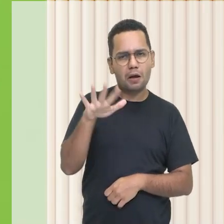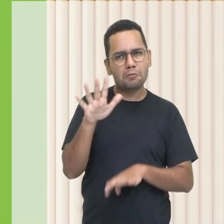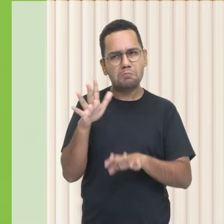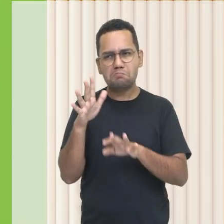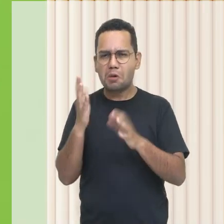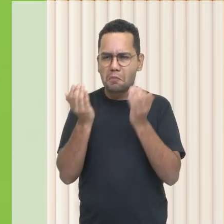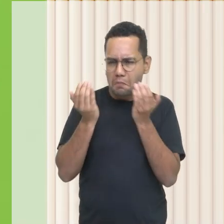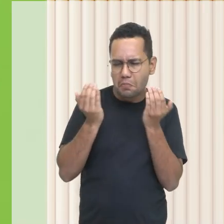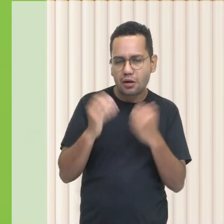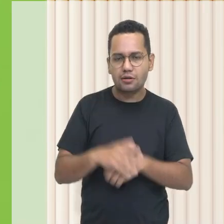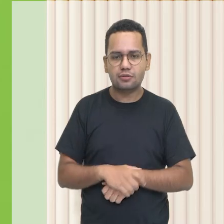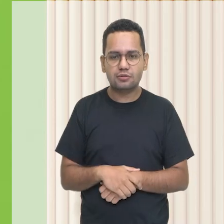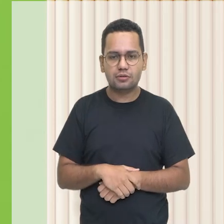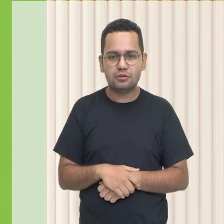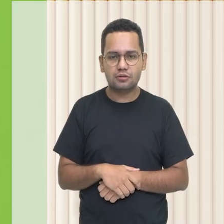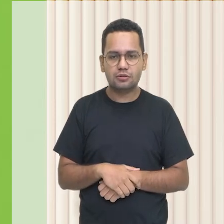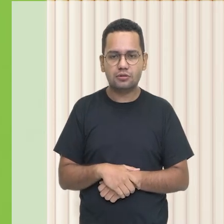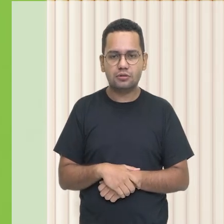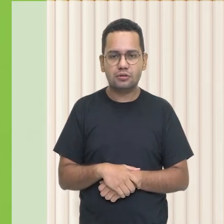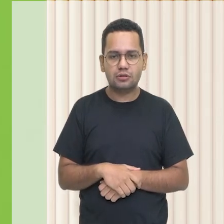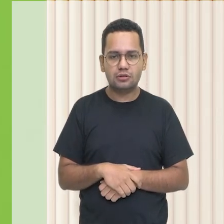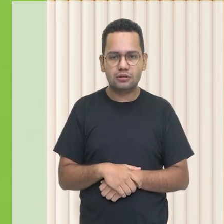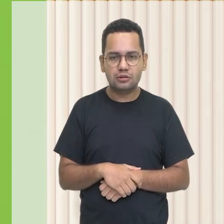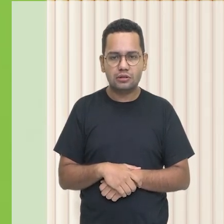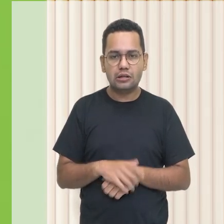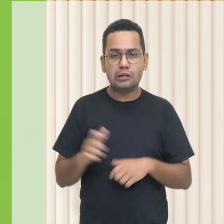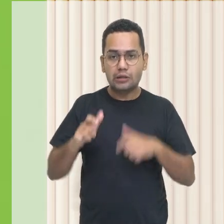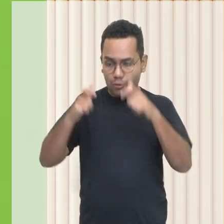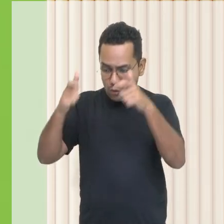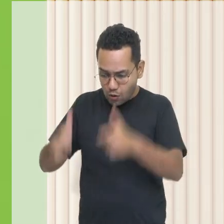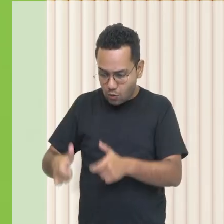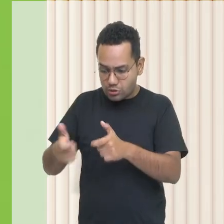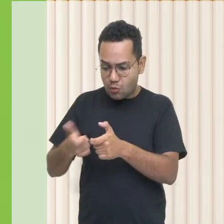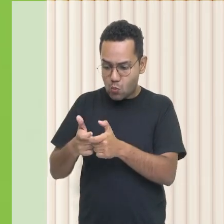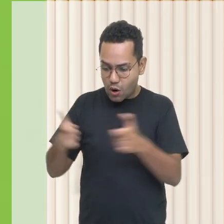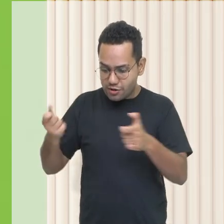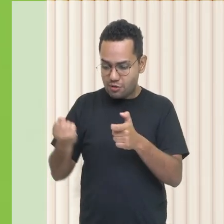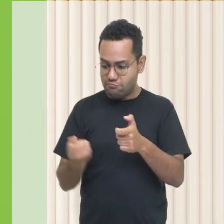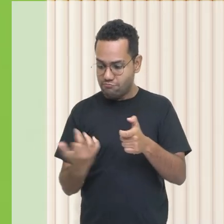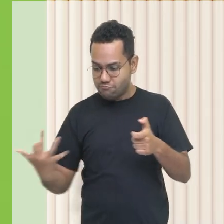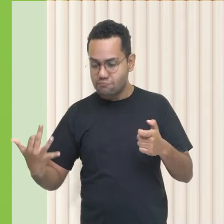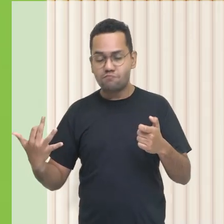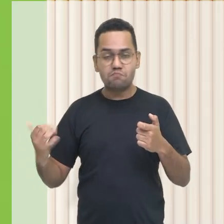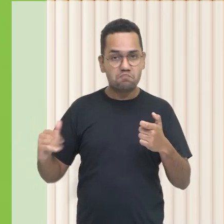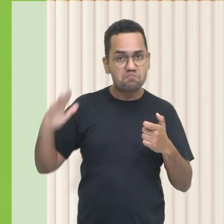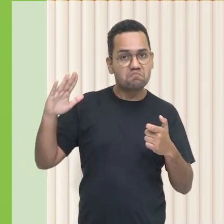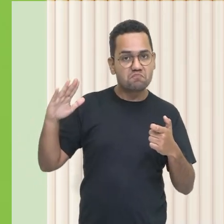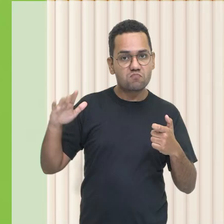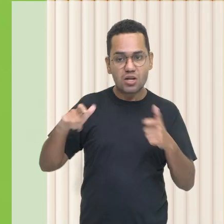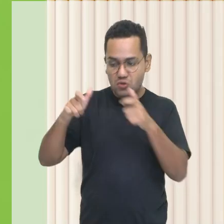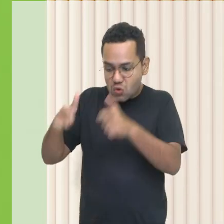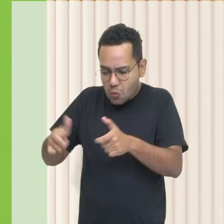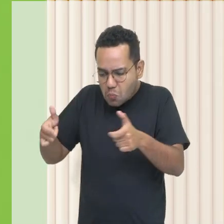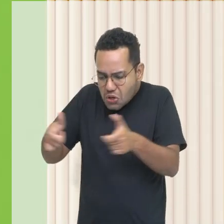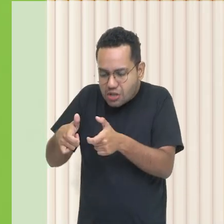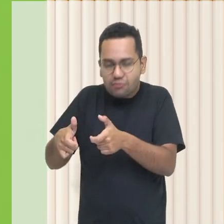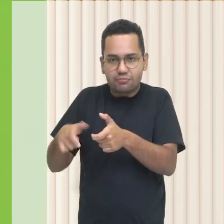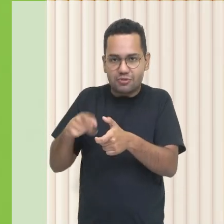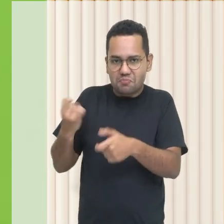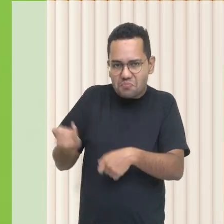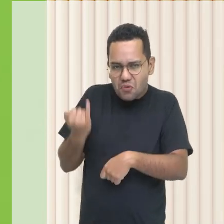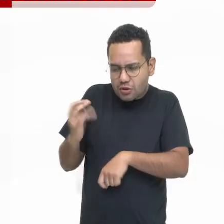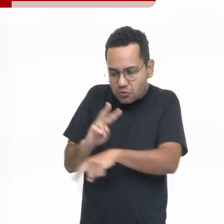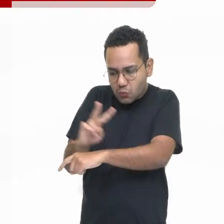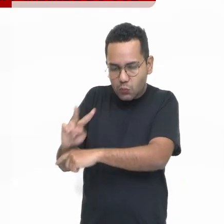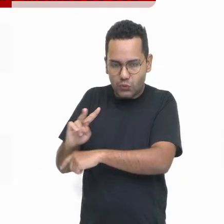concentração muito grande de espécies num território muito pequeno. Olha a importância de se preservar esse bioma.